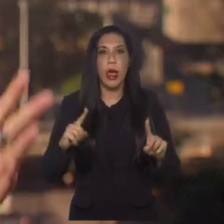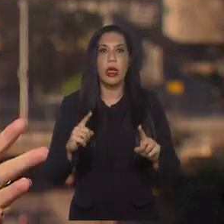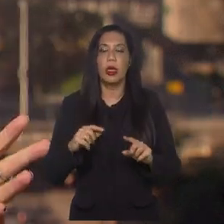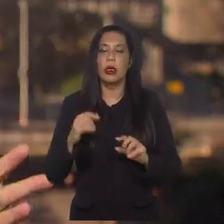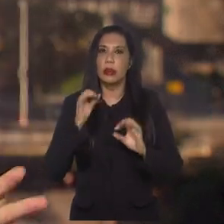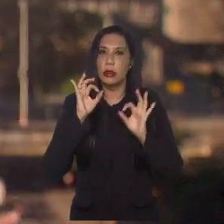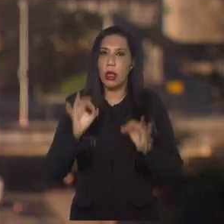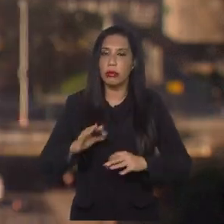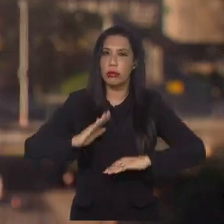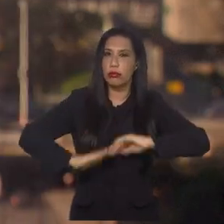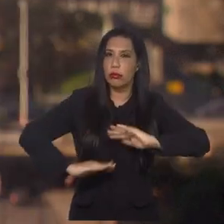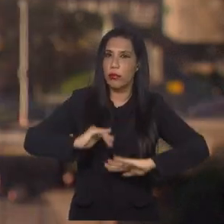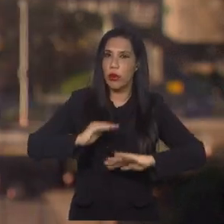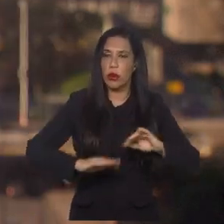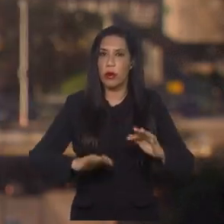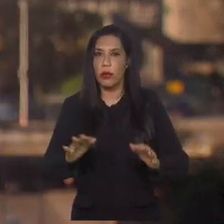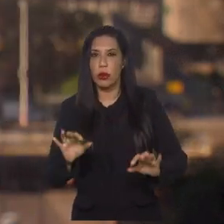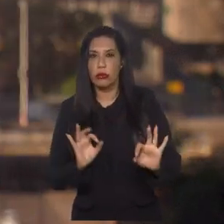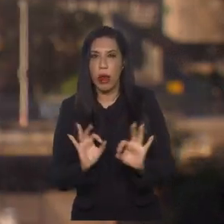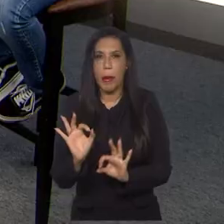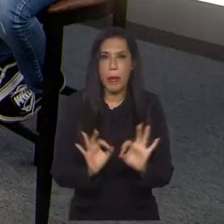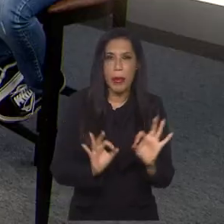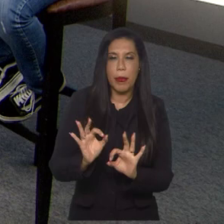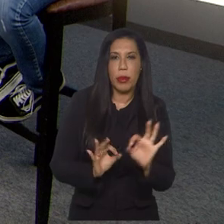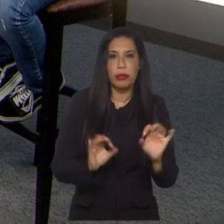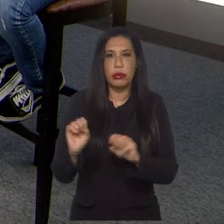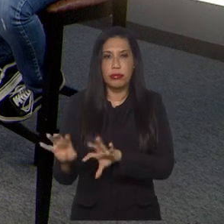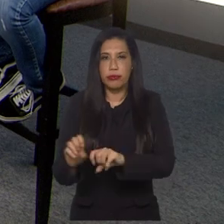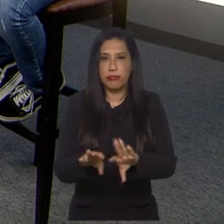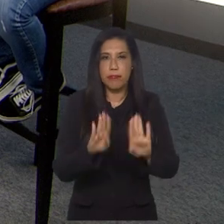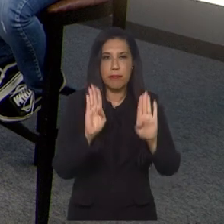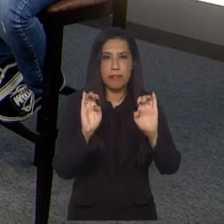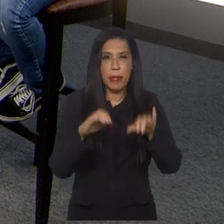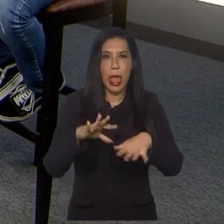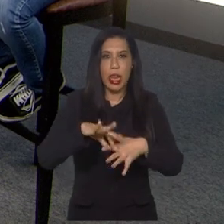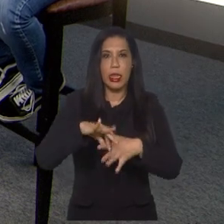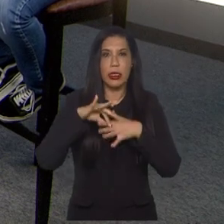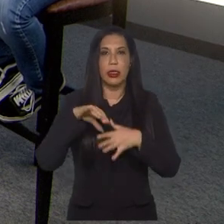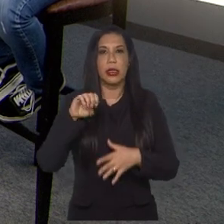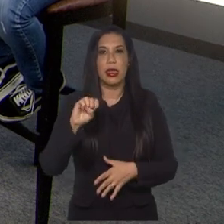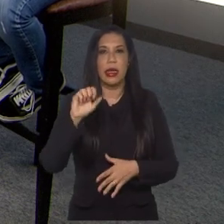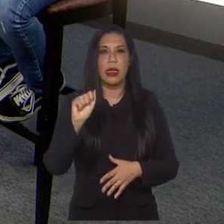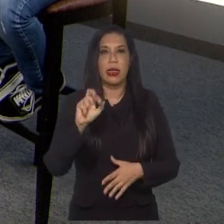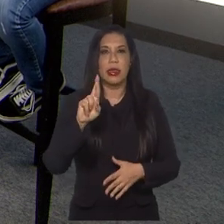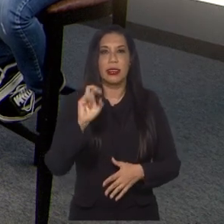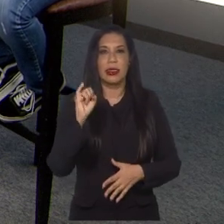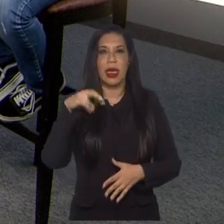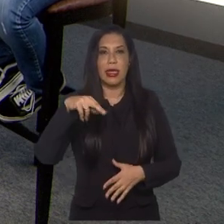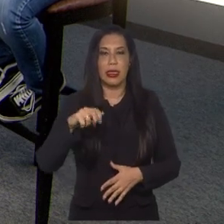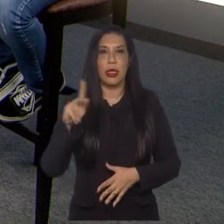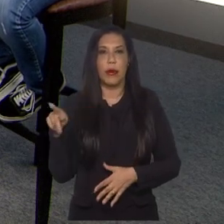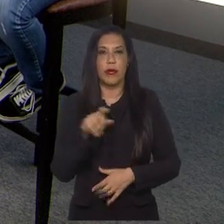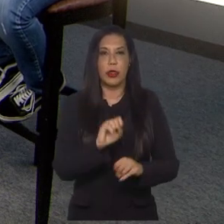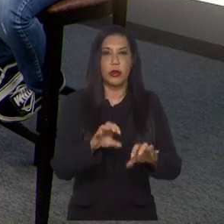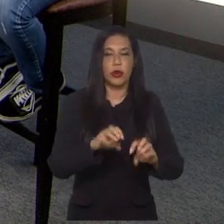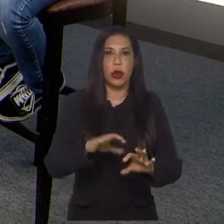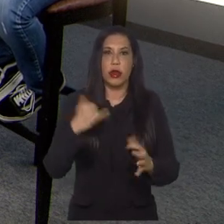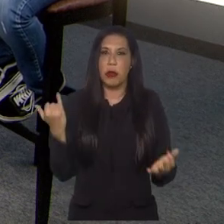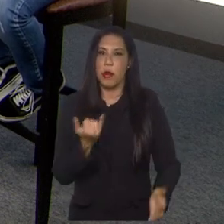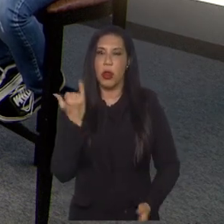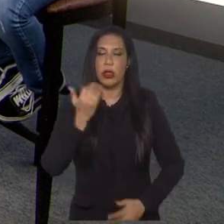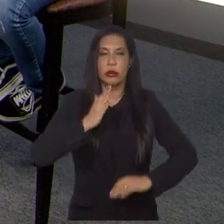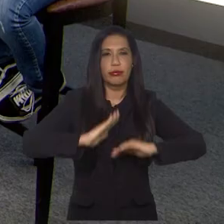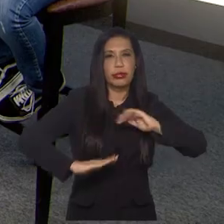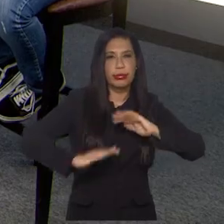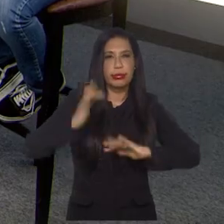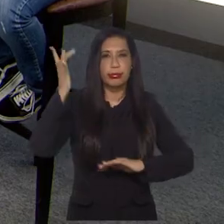carimbou ali o papel dela, né? É, sem como dúvida. Líder. A Sarina chega como, digamos, a cereja do bolo, né? Dentro